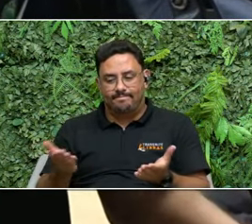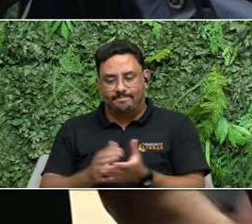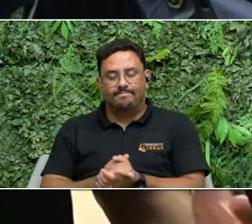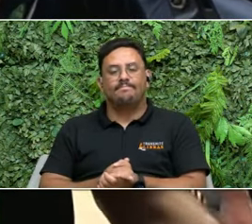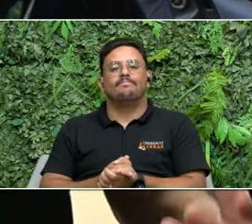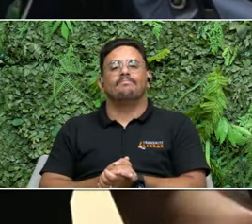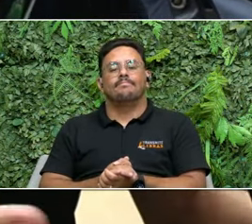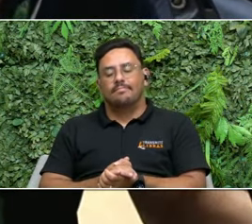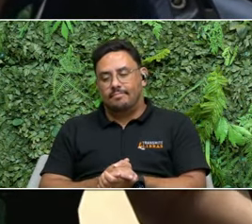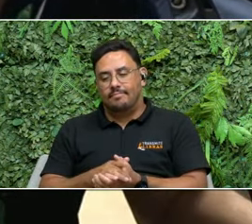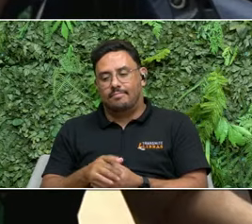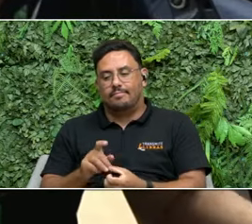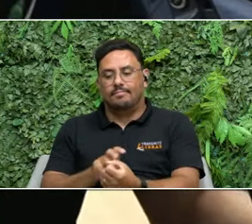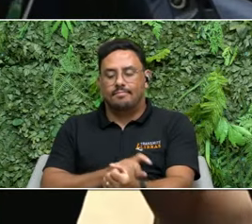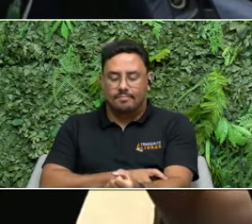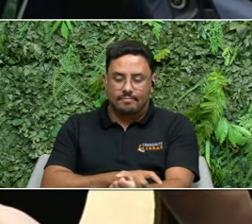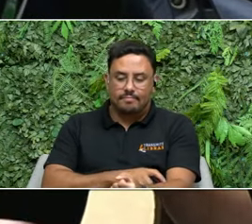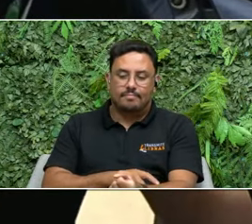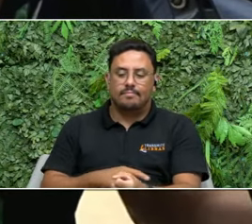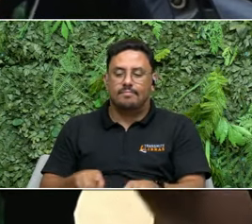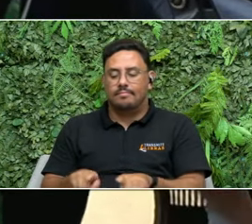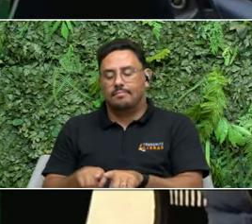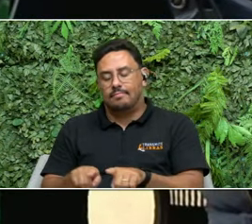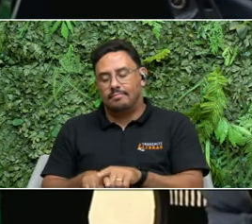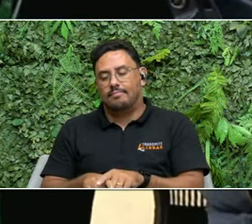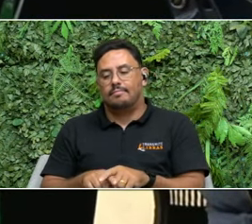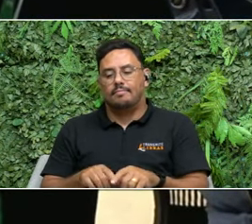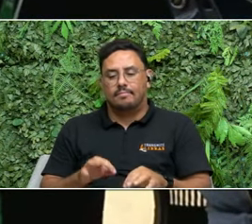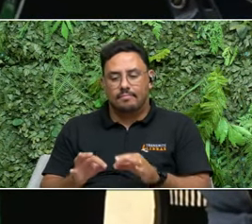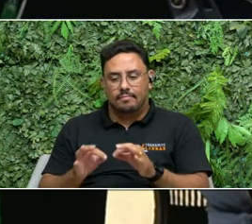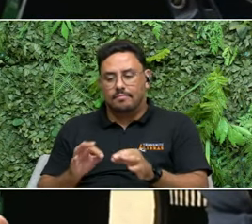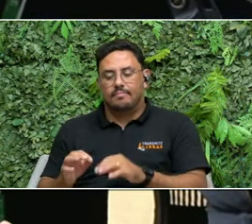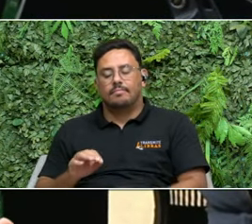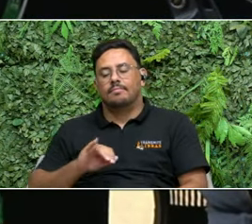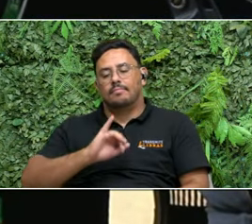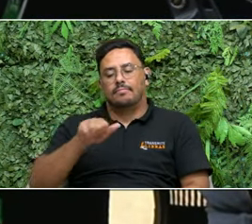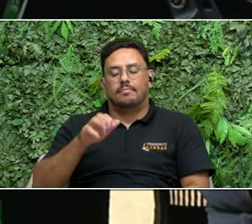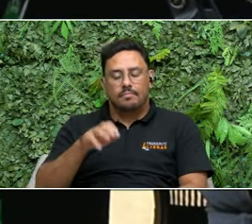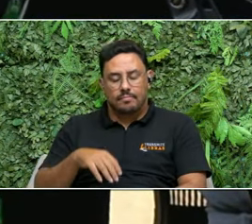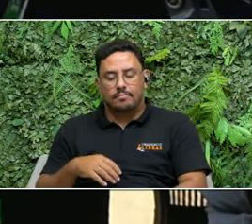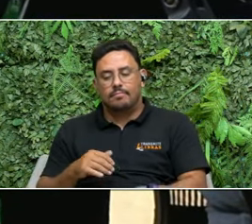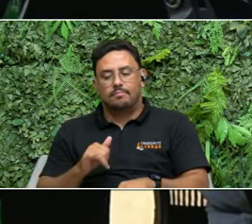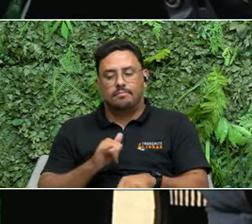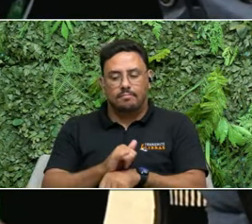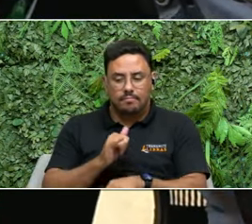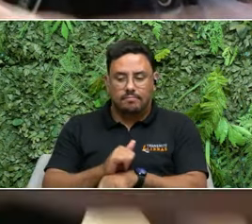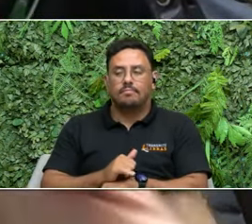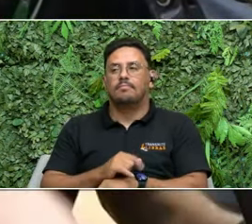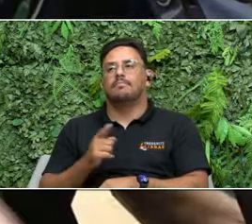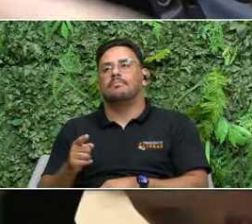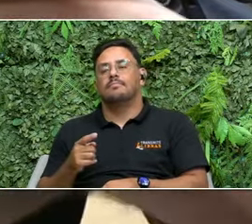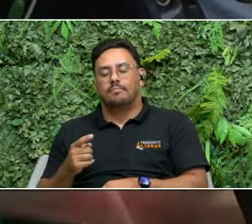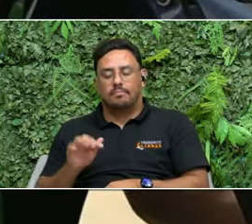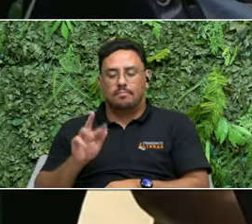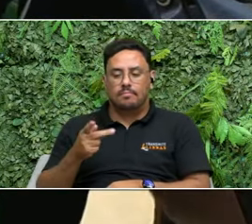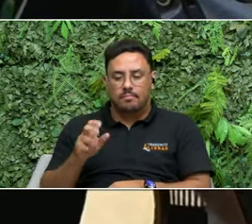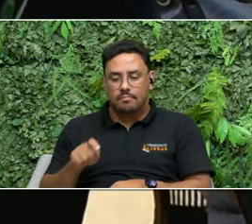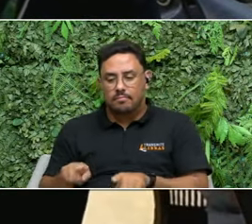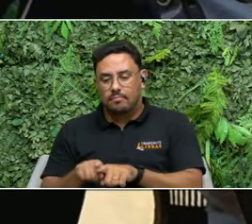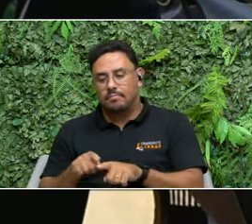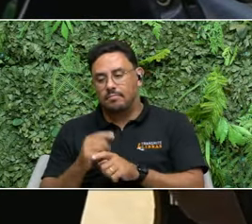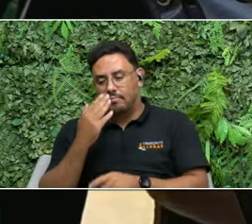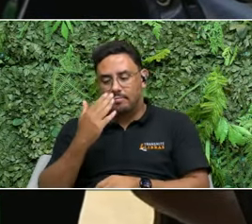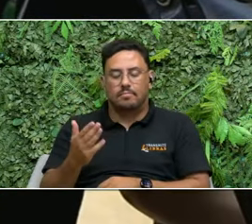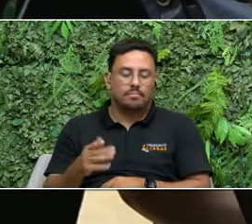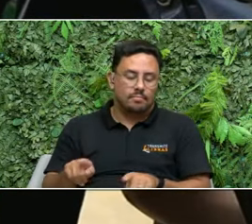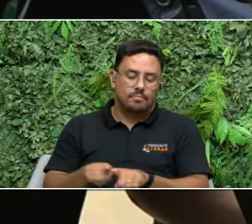né ele nervoso ele também mexe assim como é o gemerson falhando atrás e entregando a paçoca o hul nervoso lá na frente dá